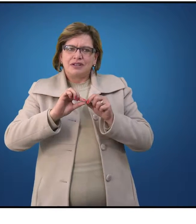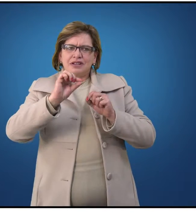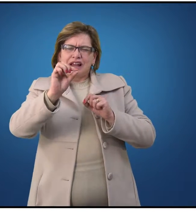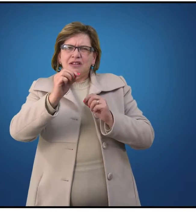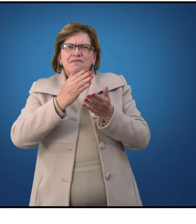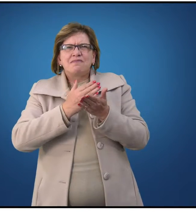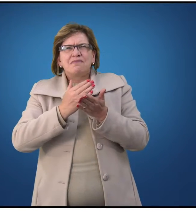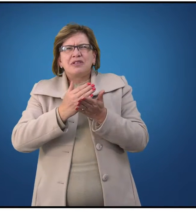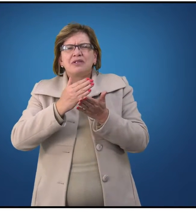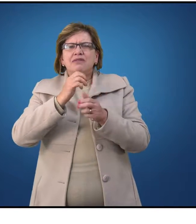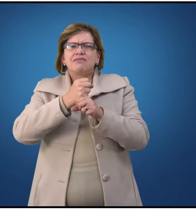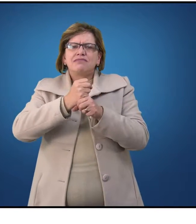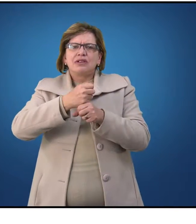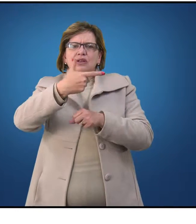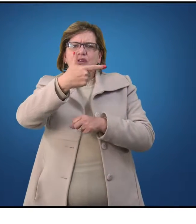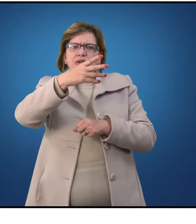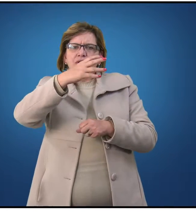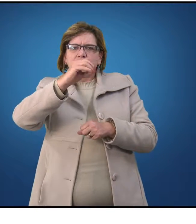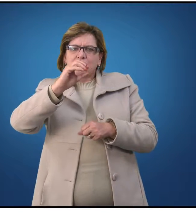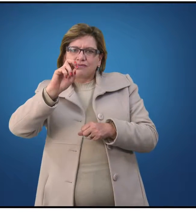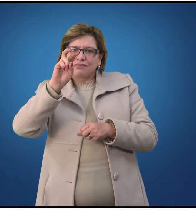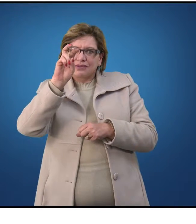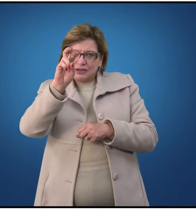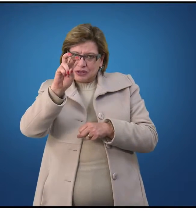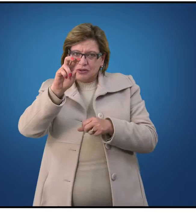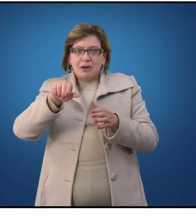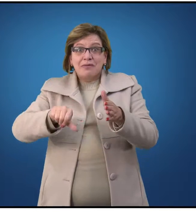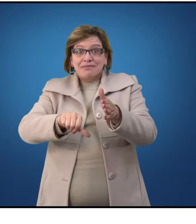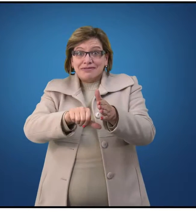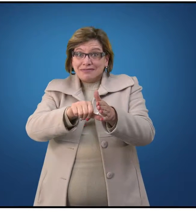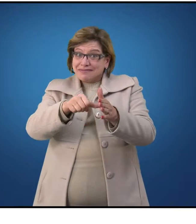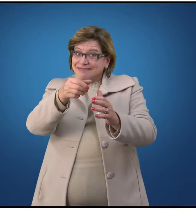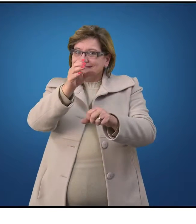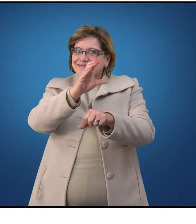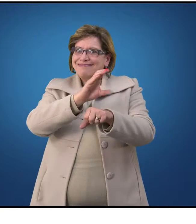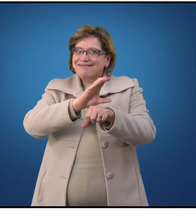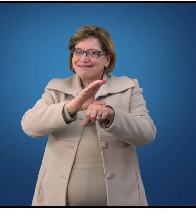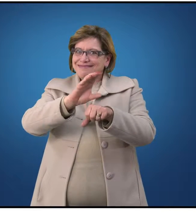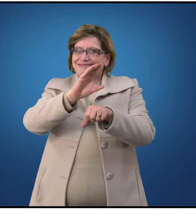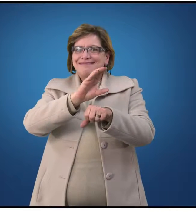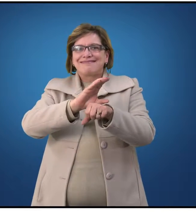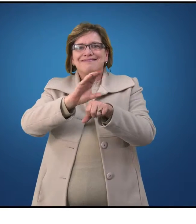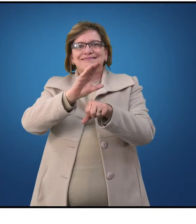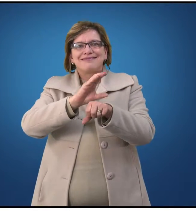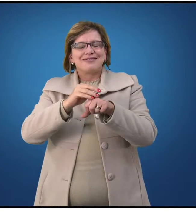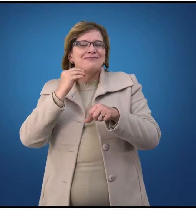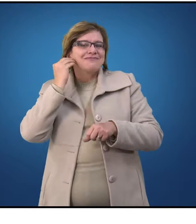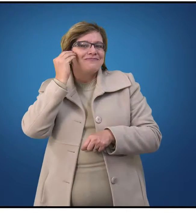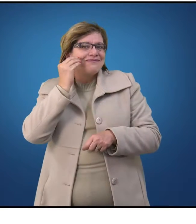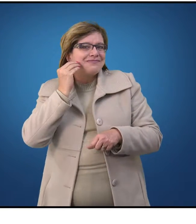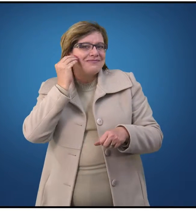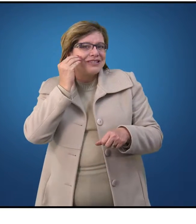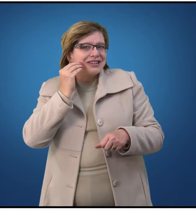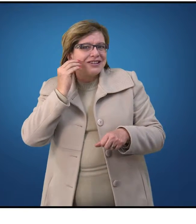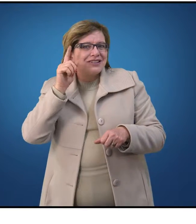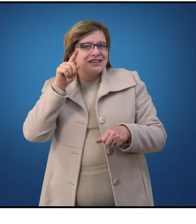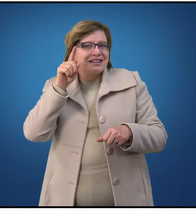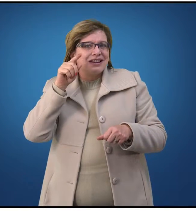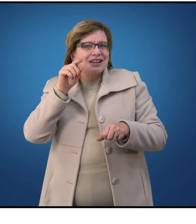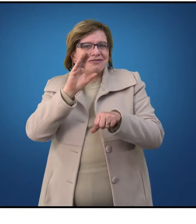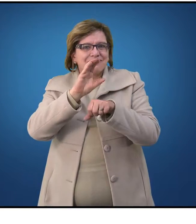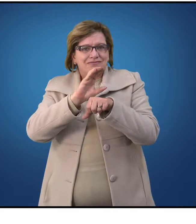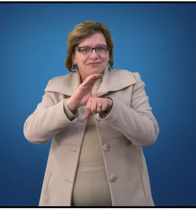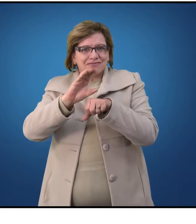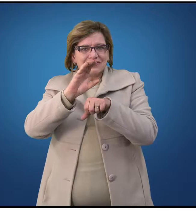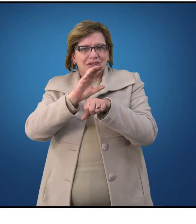desde 2005 aqui na Unicentro, com o nosso primeiro credenciamento, que foi o credenciamento experimental, e com